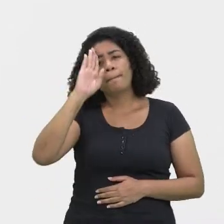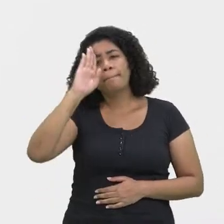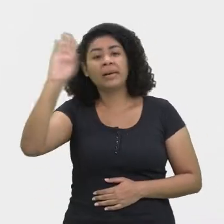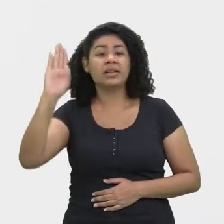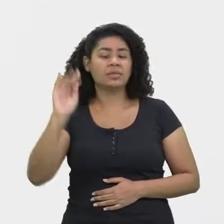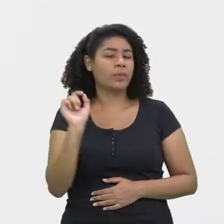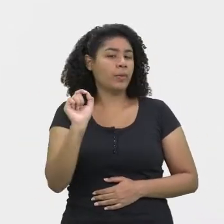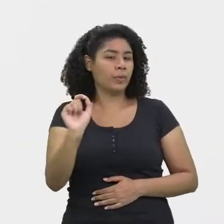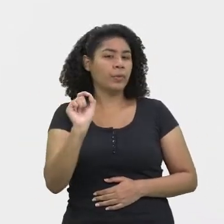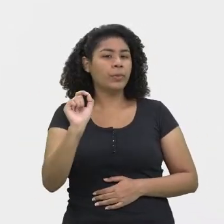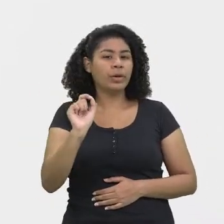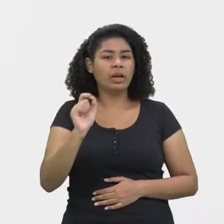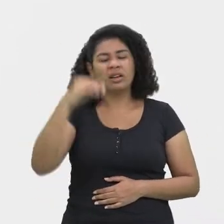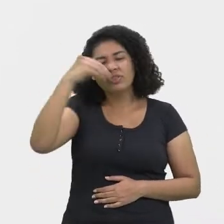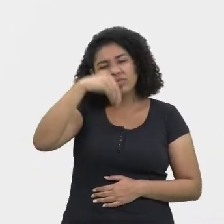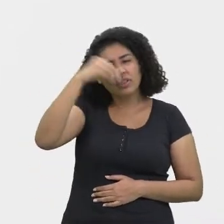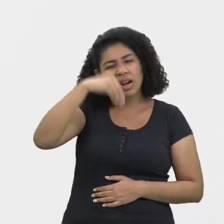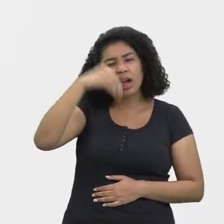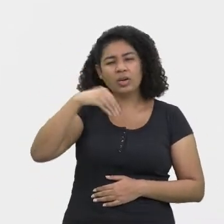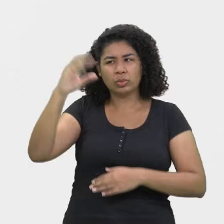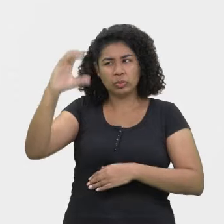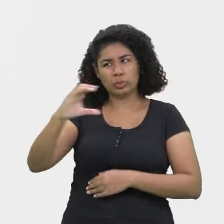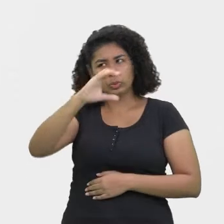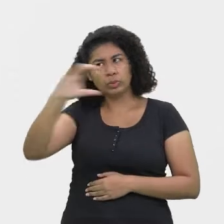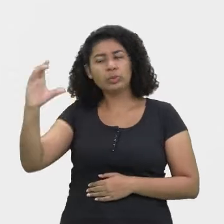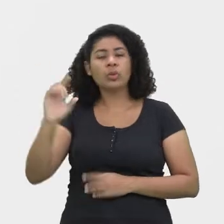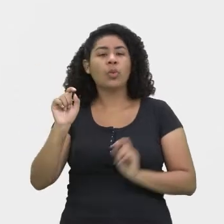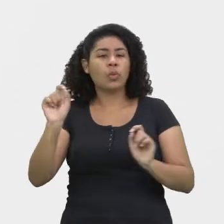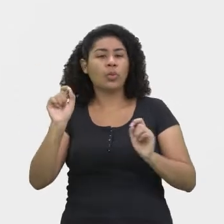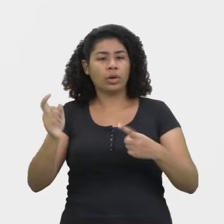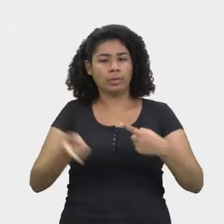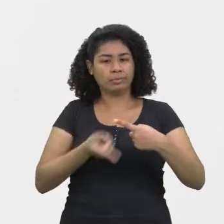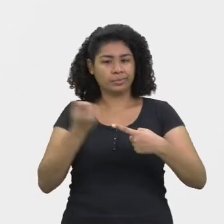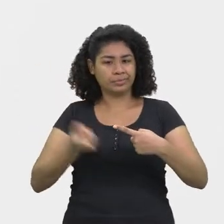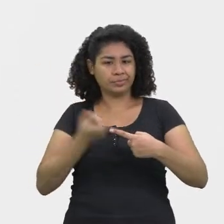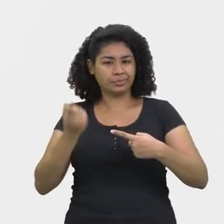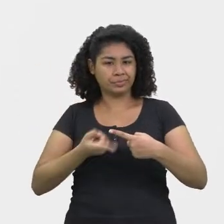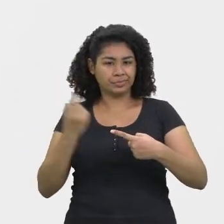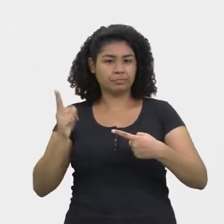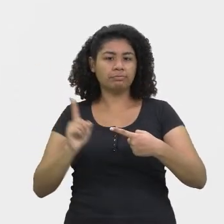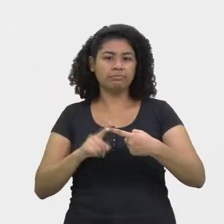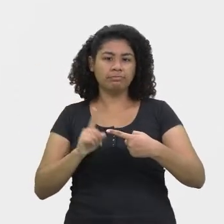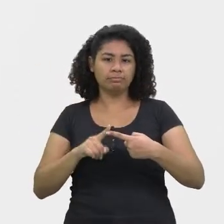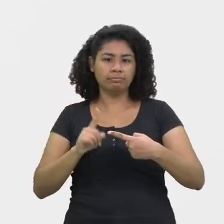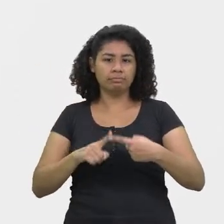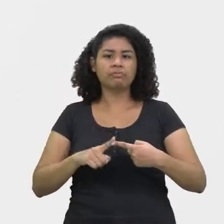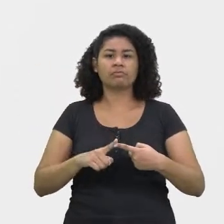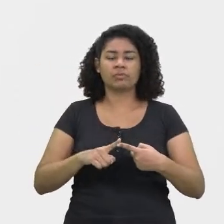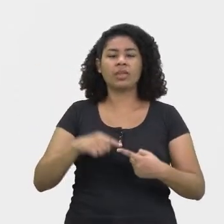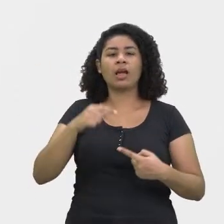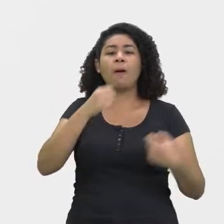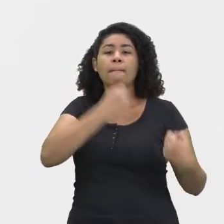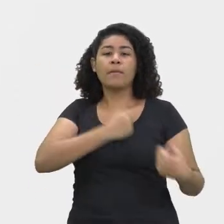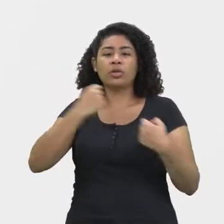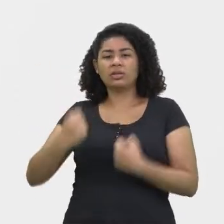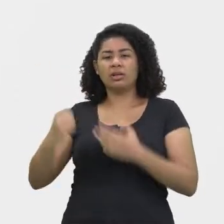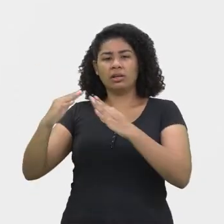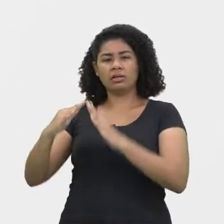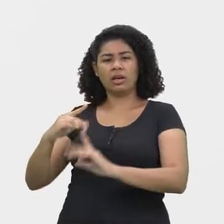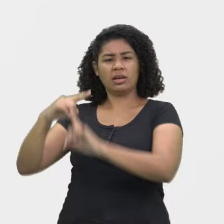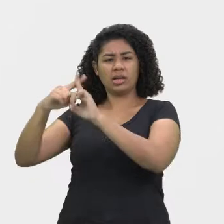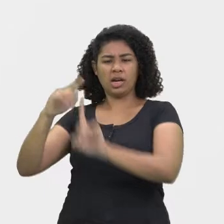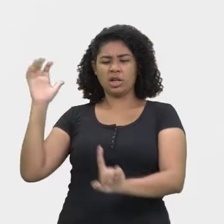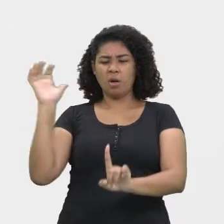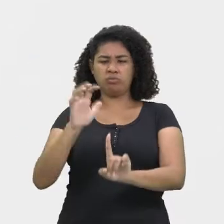da reforma protestante foram, a primeira delas, a diminuição da influência